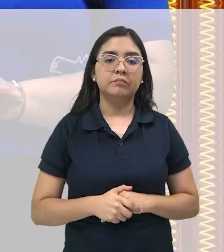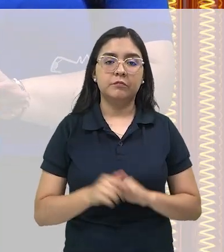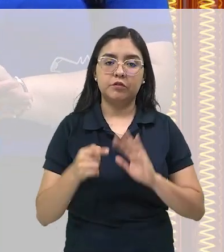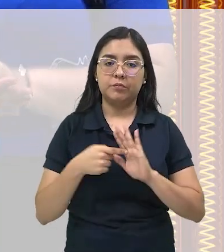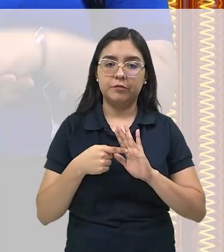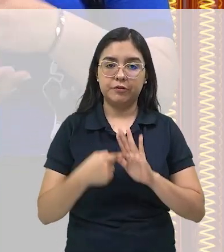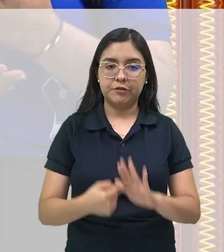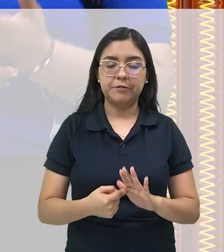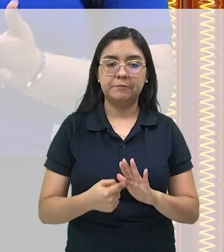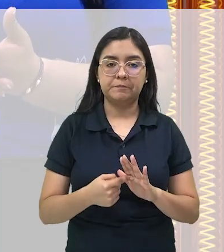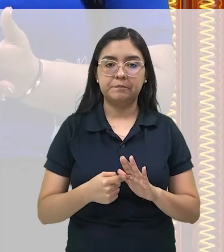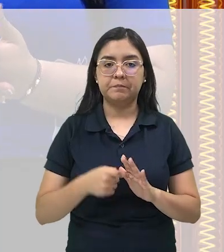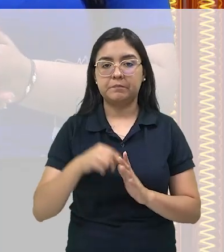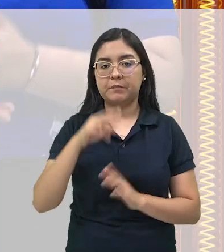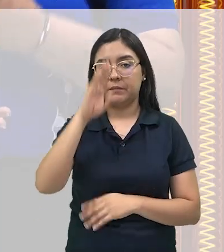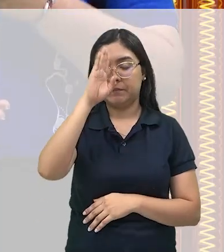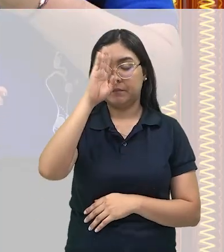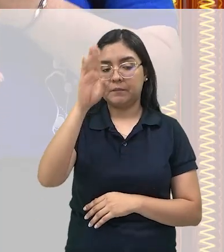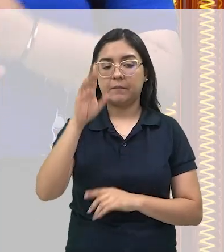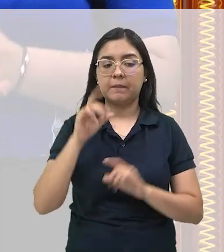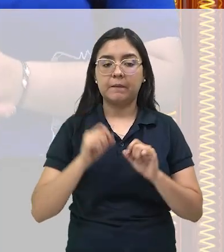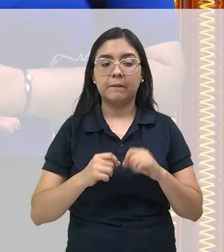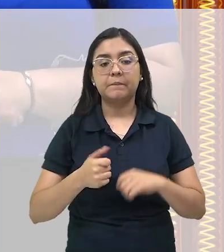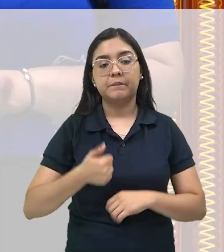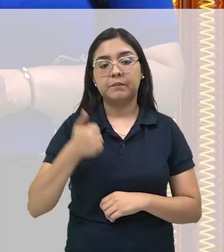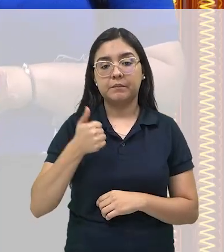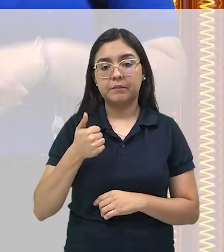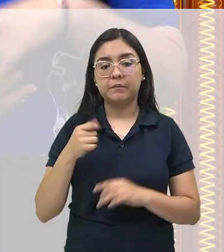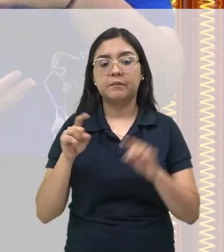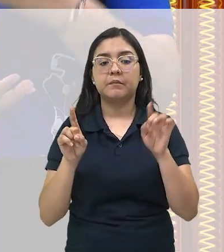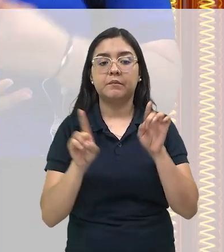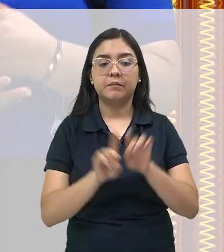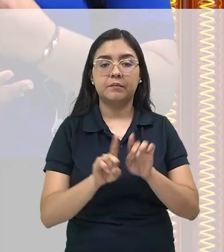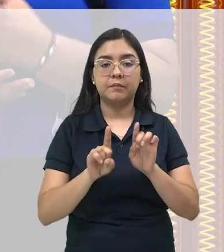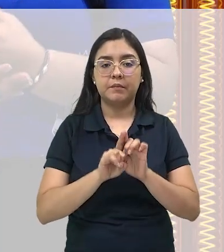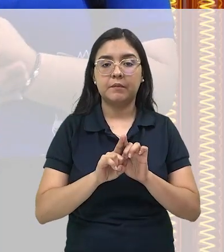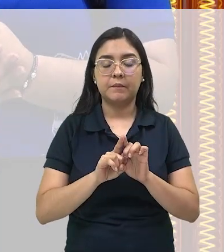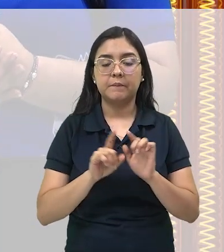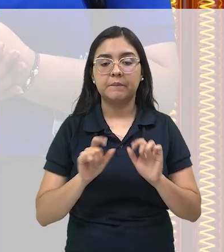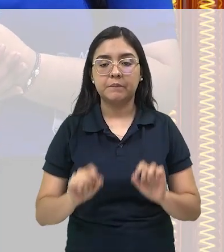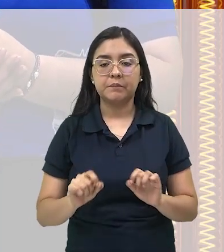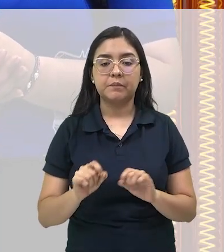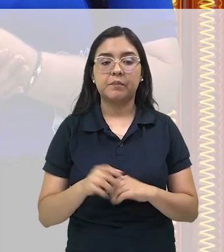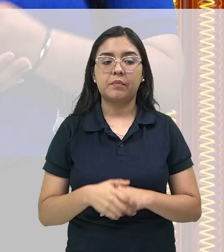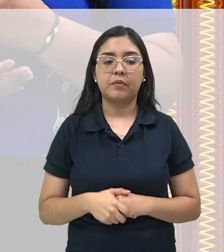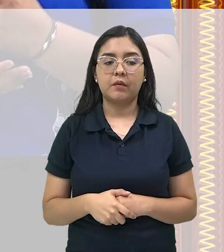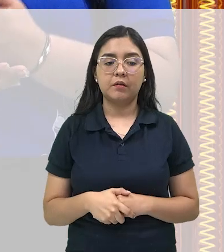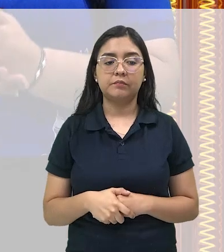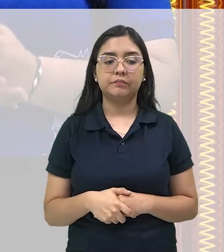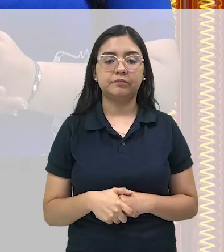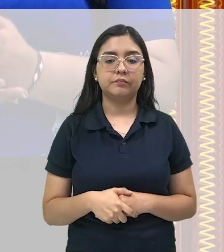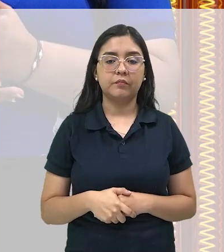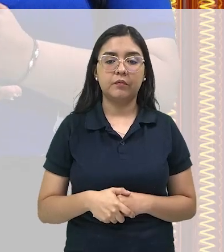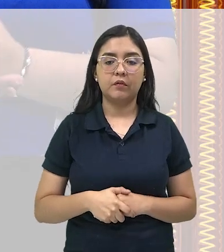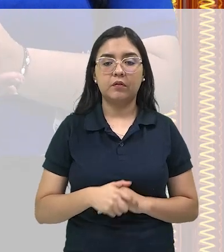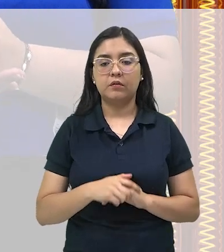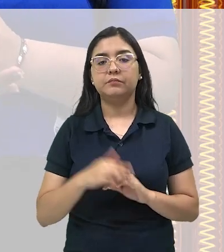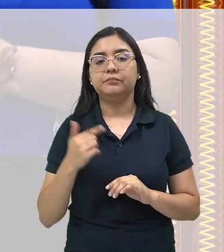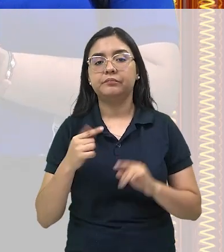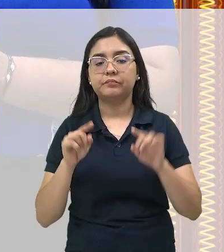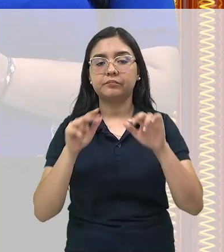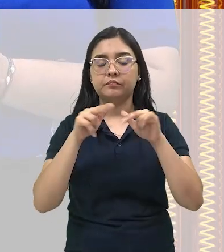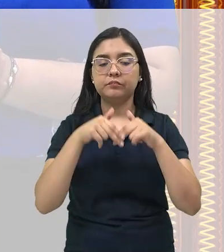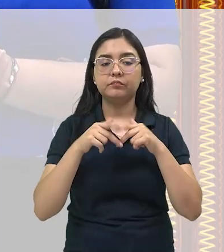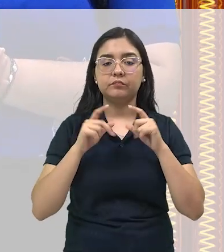vocês principalmente o setor primário, mas vai ter também uma grande forte deles no setor secundário devido à